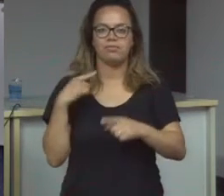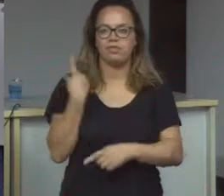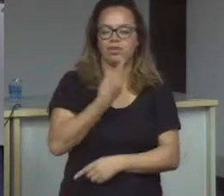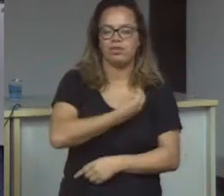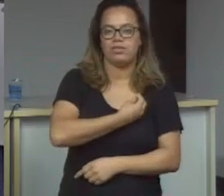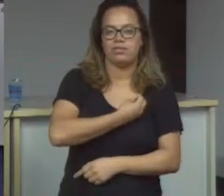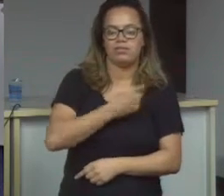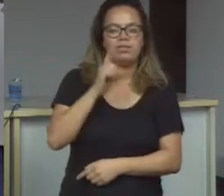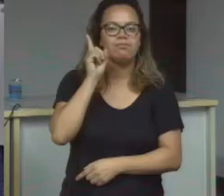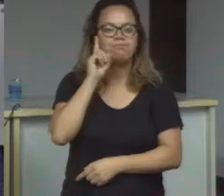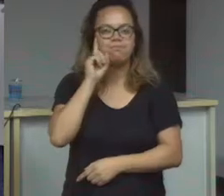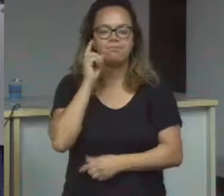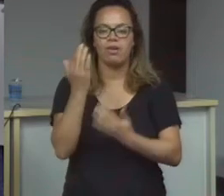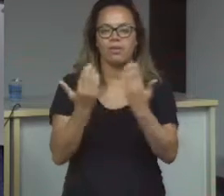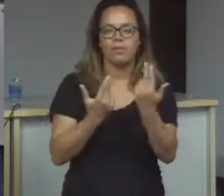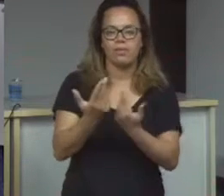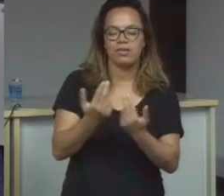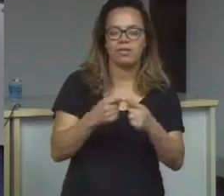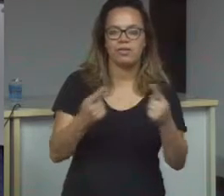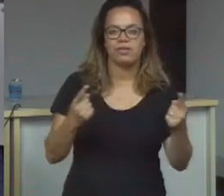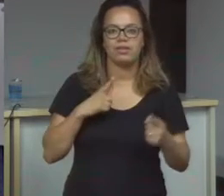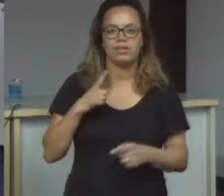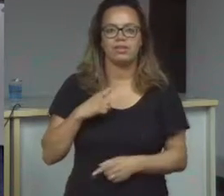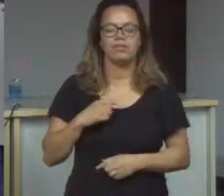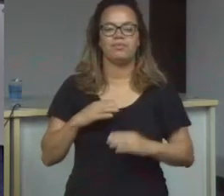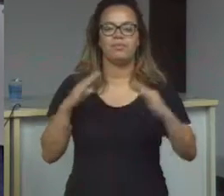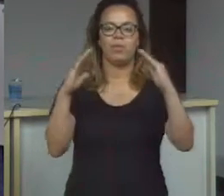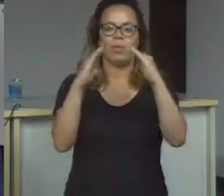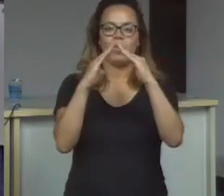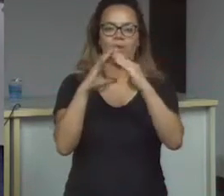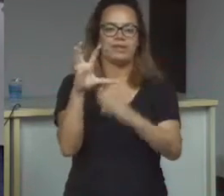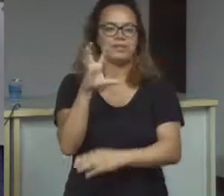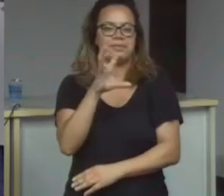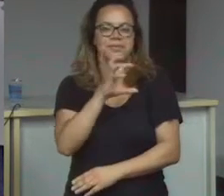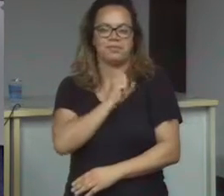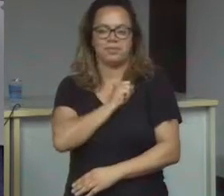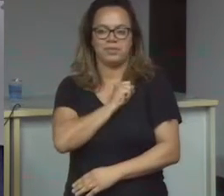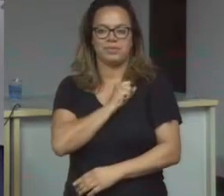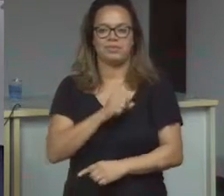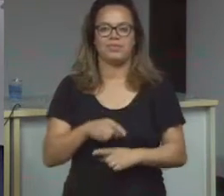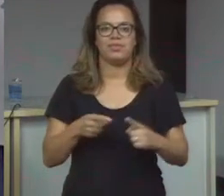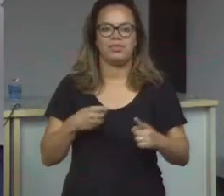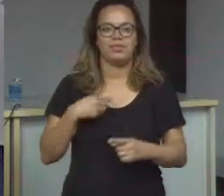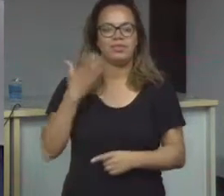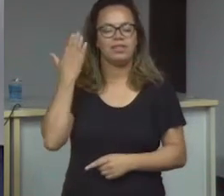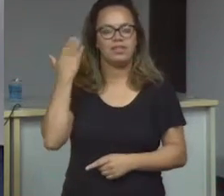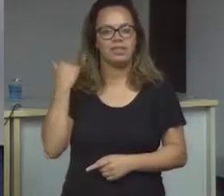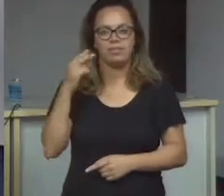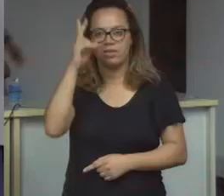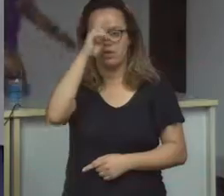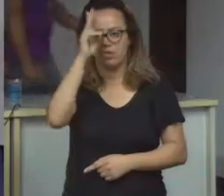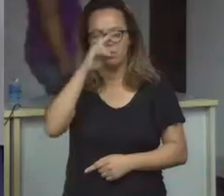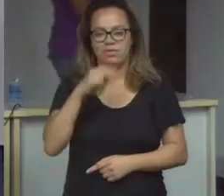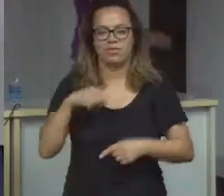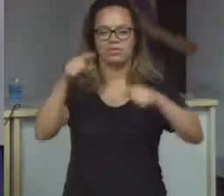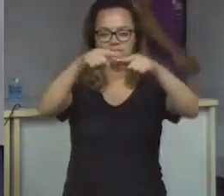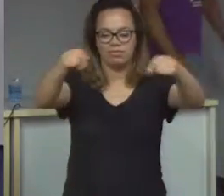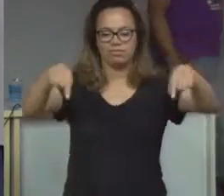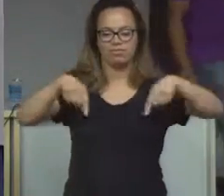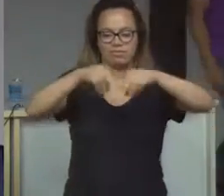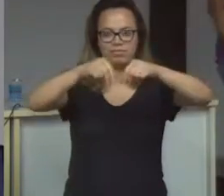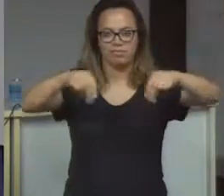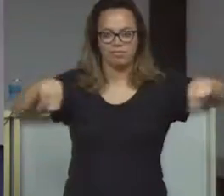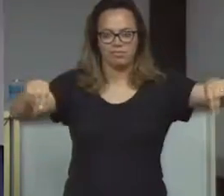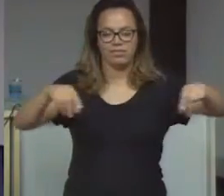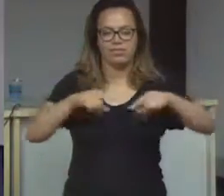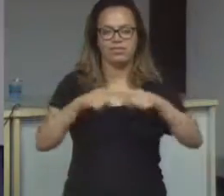nosso dia a dia. E a música se chama Lar do Cilar. E fala até da Estrada do Urubu, que é uma estrada que tem lá perto, abandonada pelo poder público.